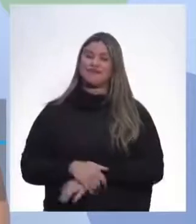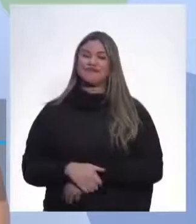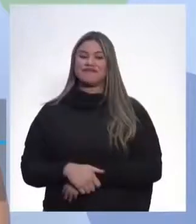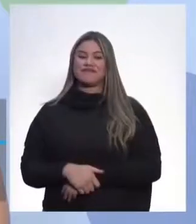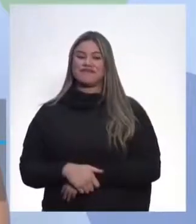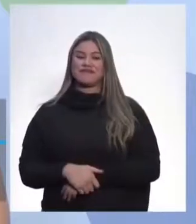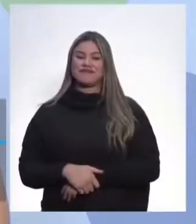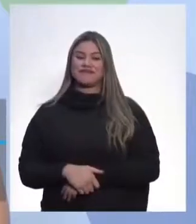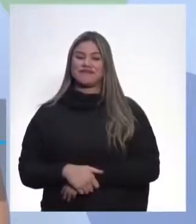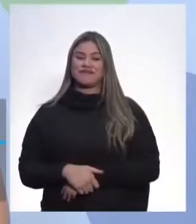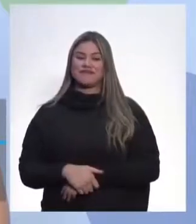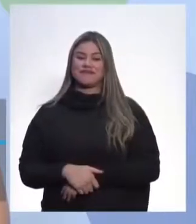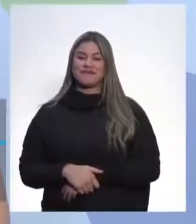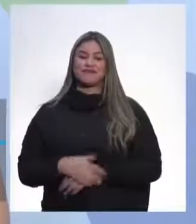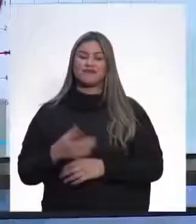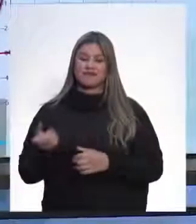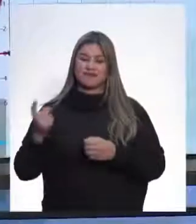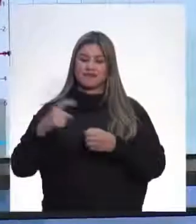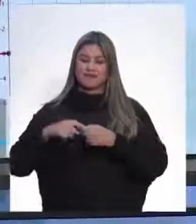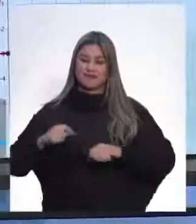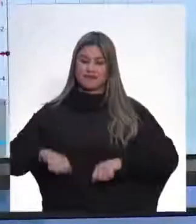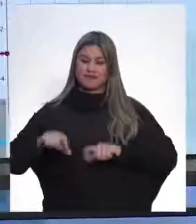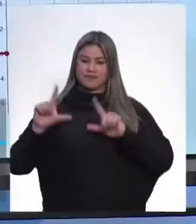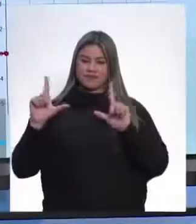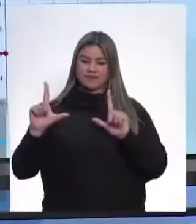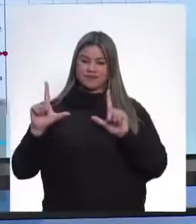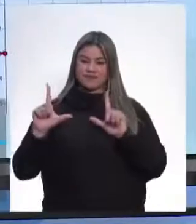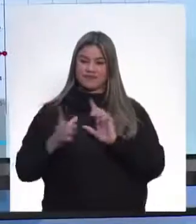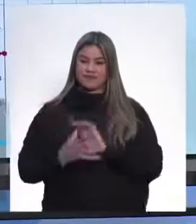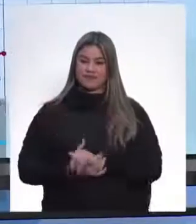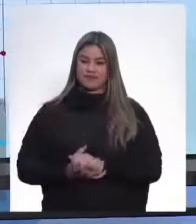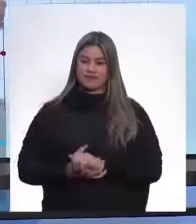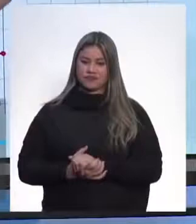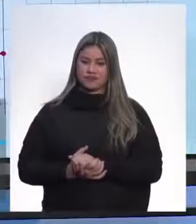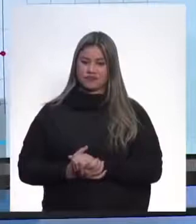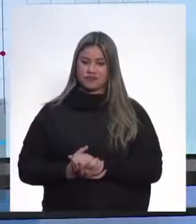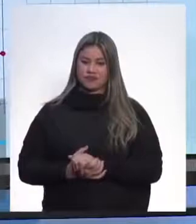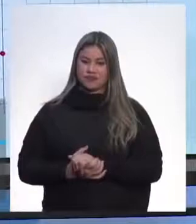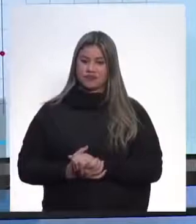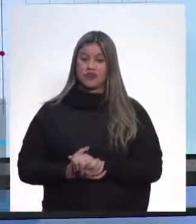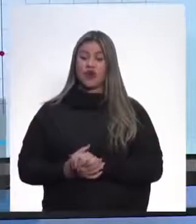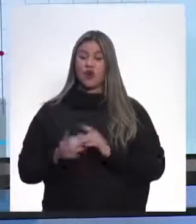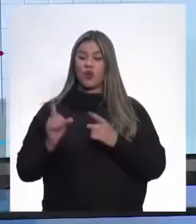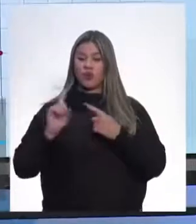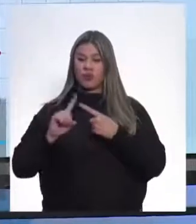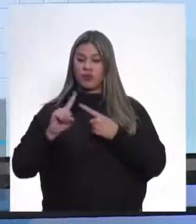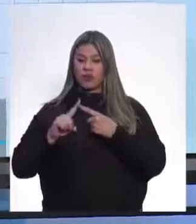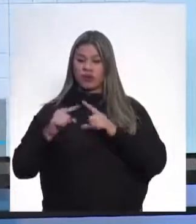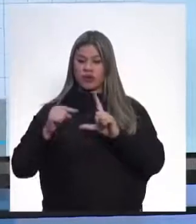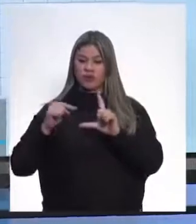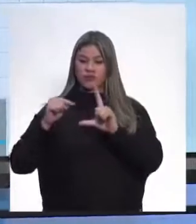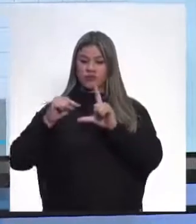Então, ó, até voltei para a mesma tela. Observe que o primeiro que a gente fez, olha a posição